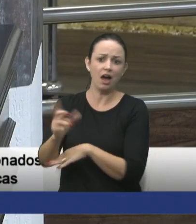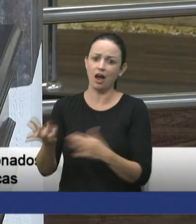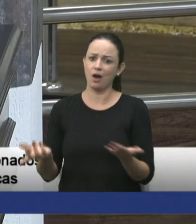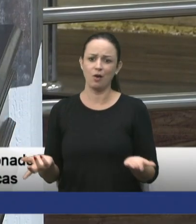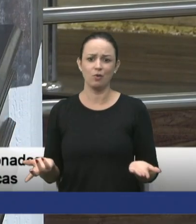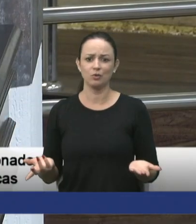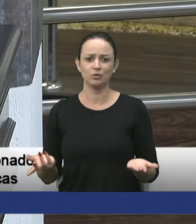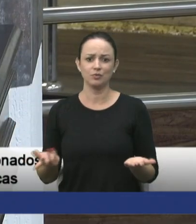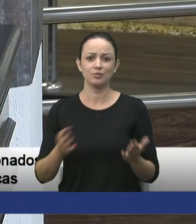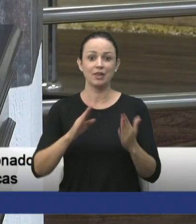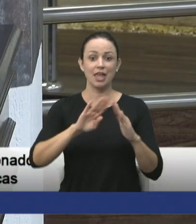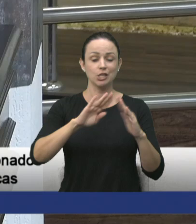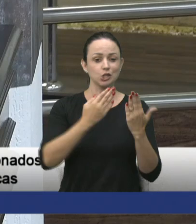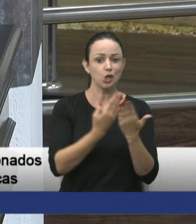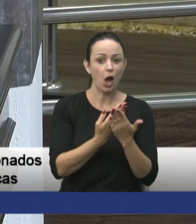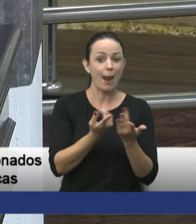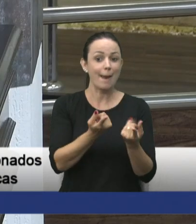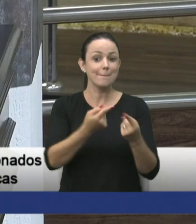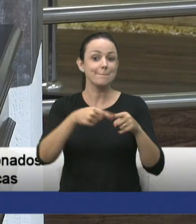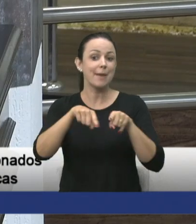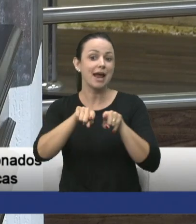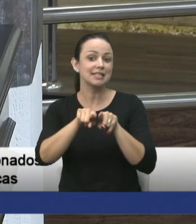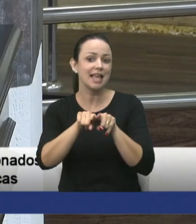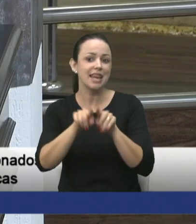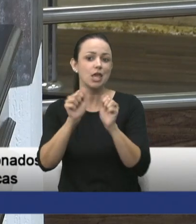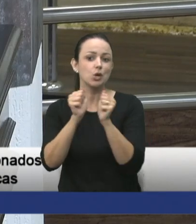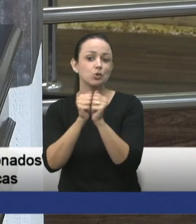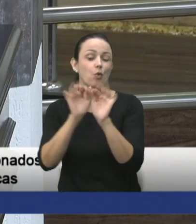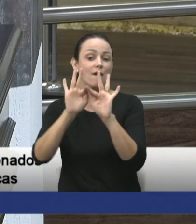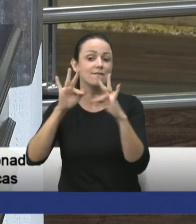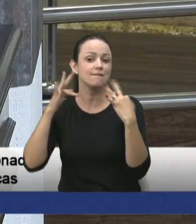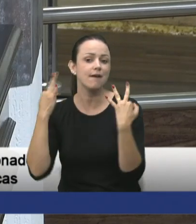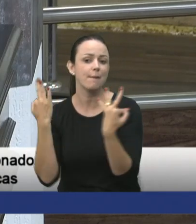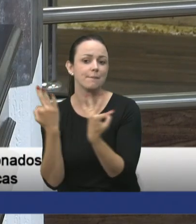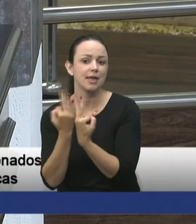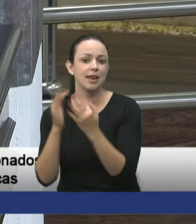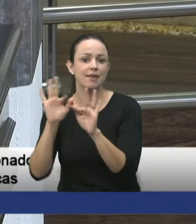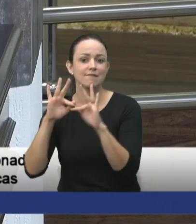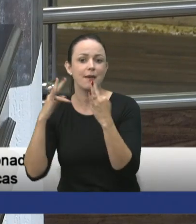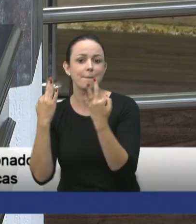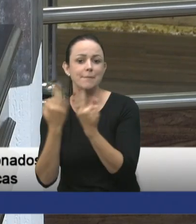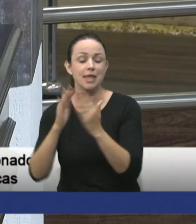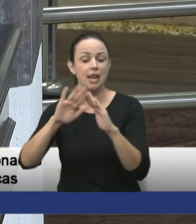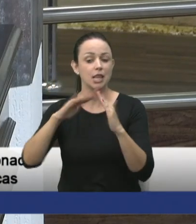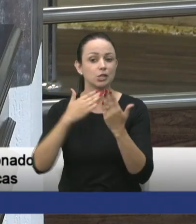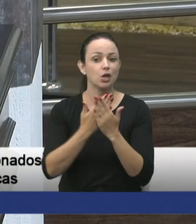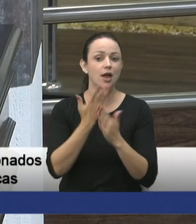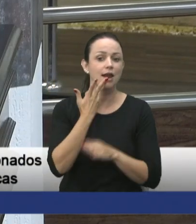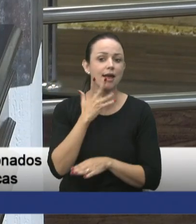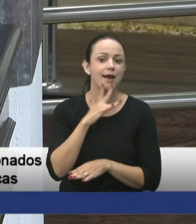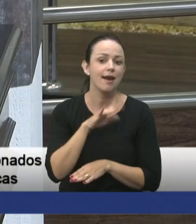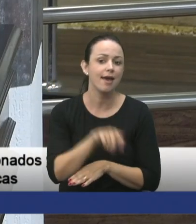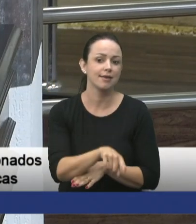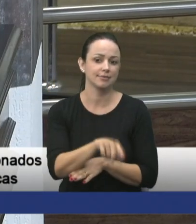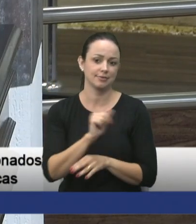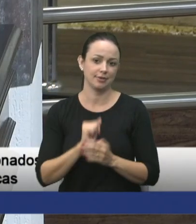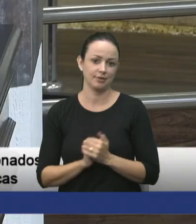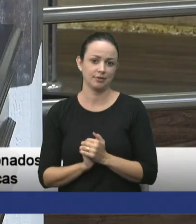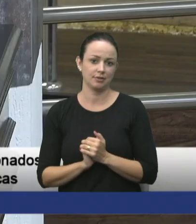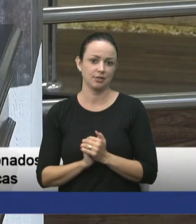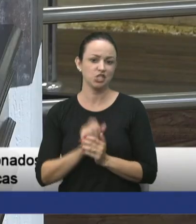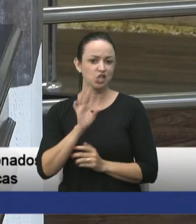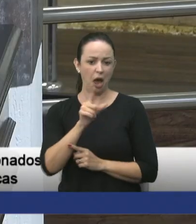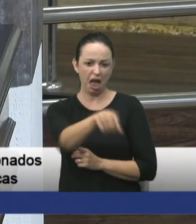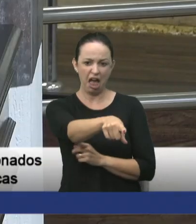Escola tem que ter parceria. É família, escola, família, escola e a criança. Adianta só apontar o